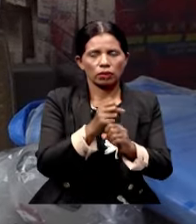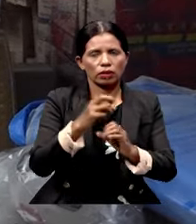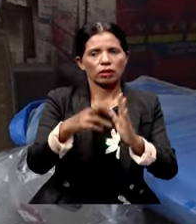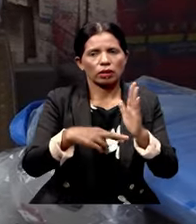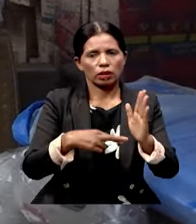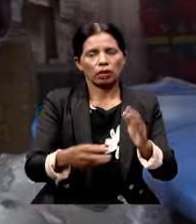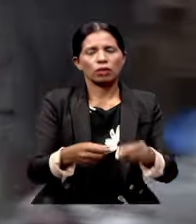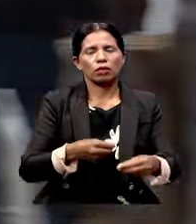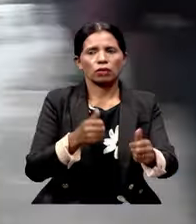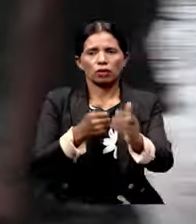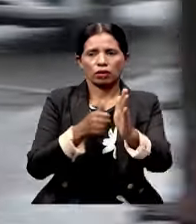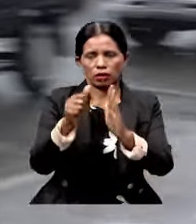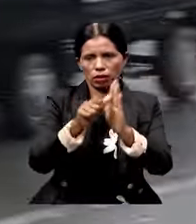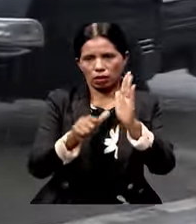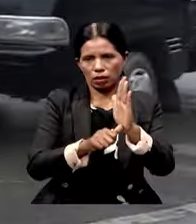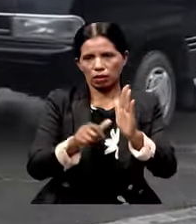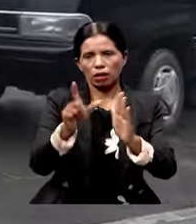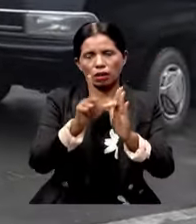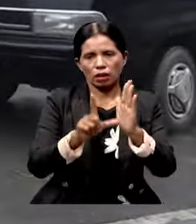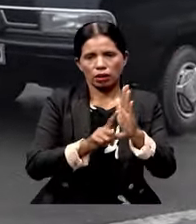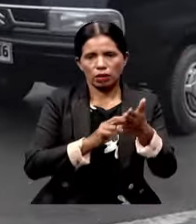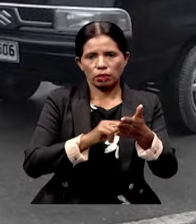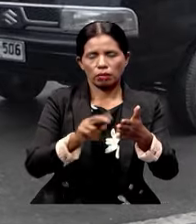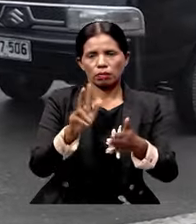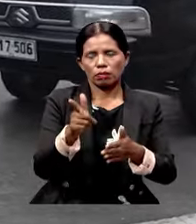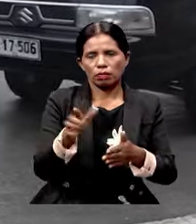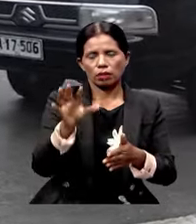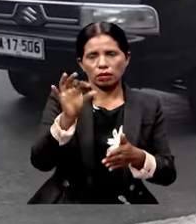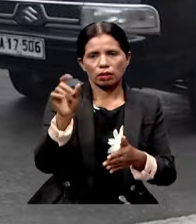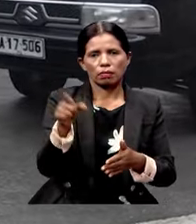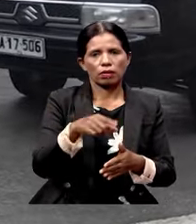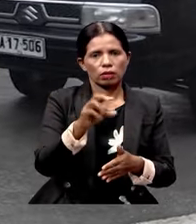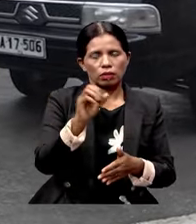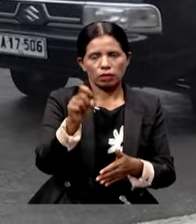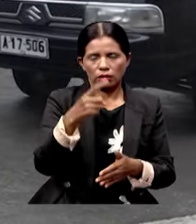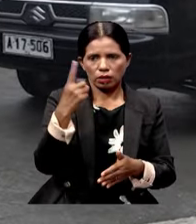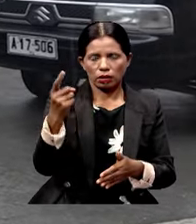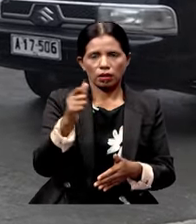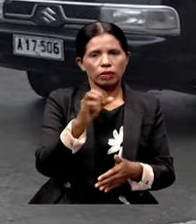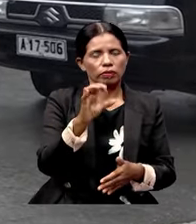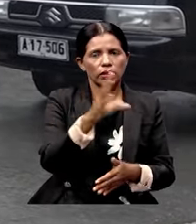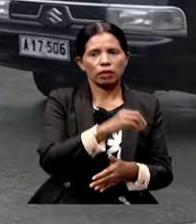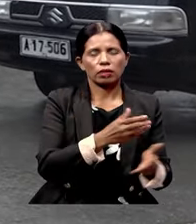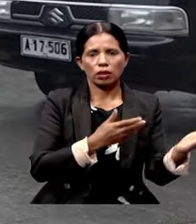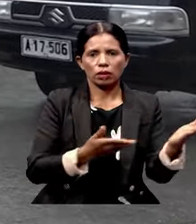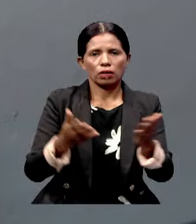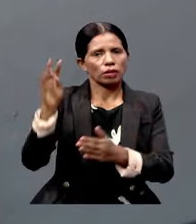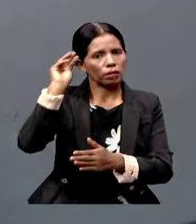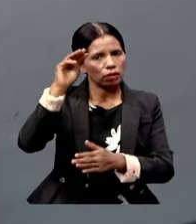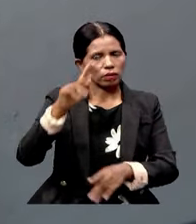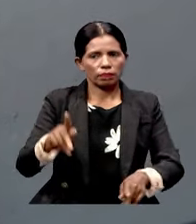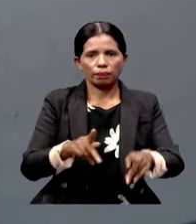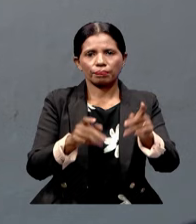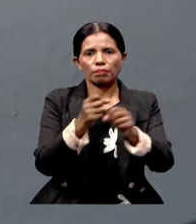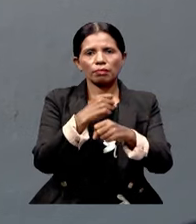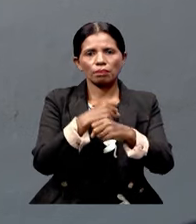atuação baseia be decreto lei número ruano recensia barra riun rua sano recinida, maka ifeza se submete ba Ministério Público ho di